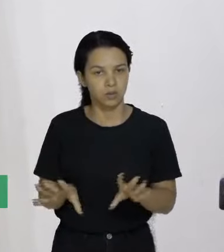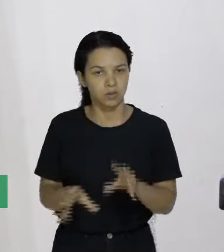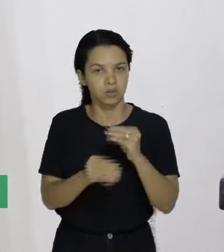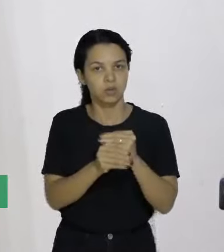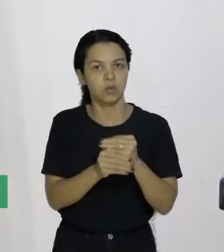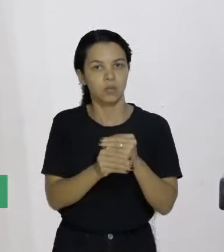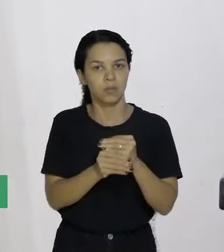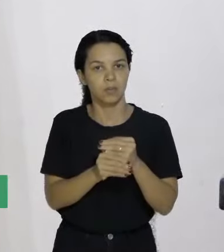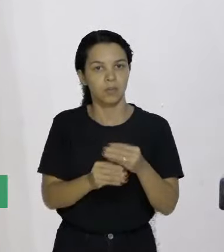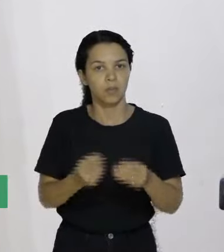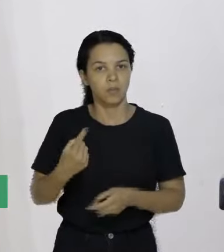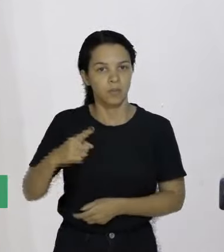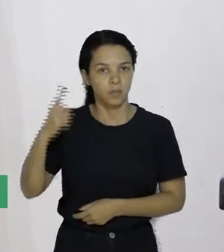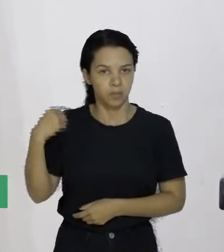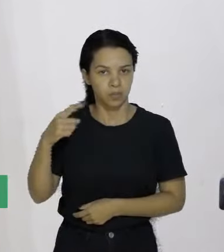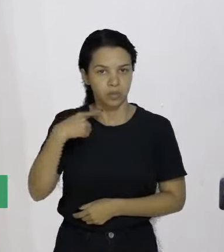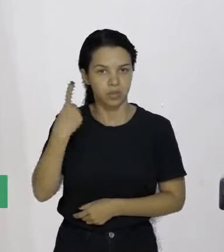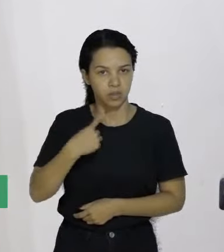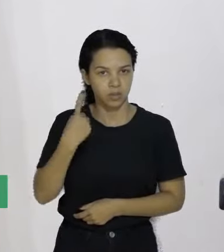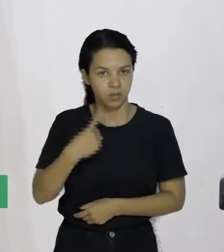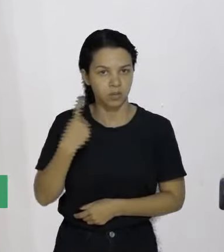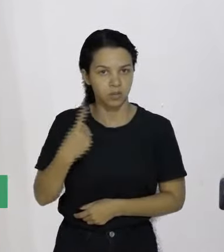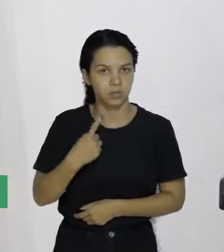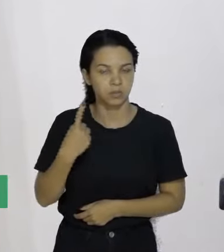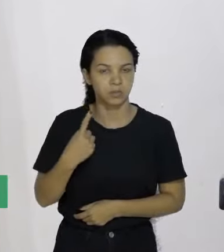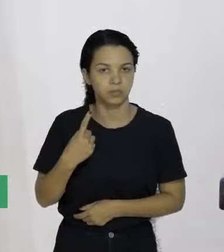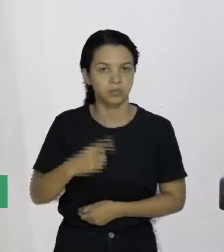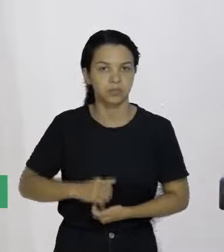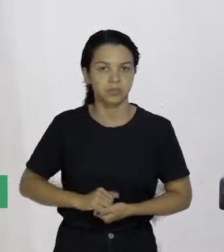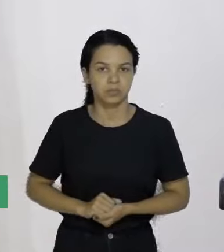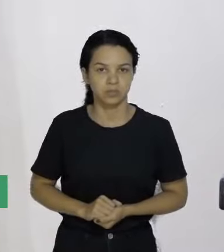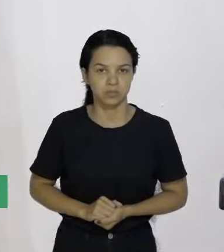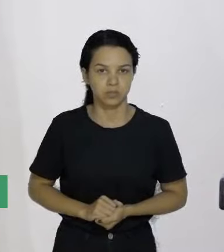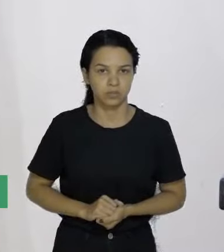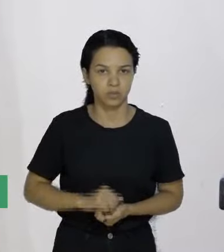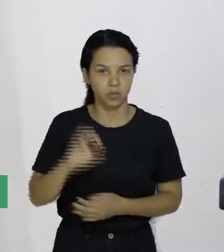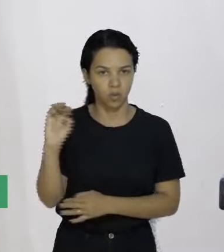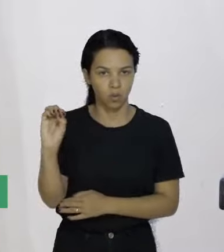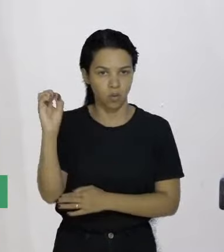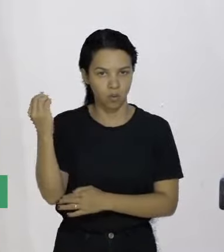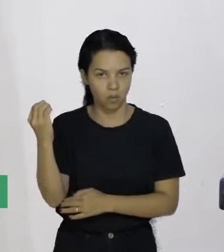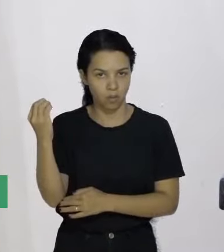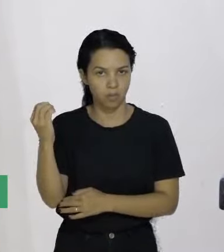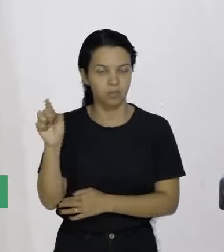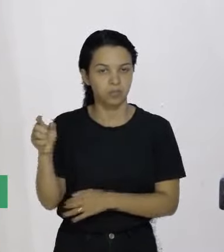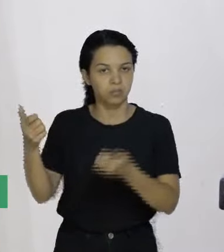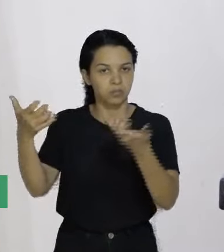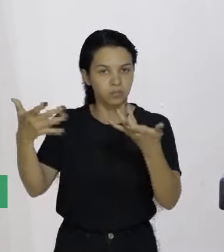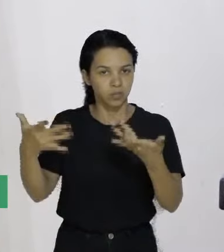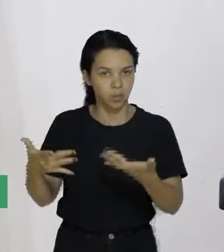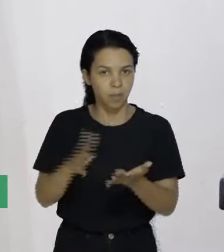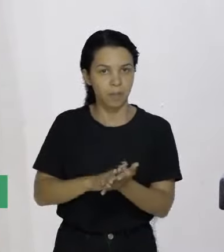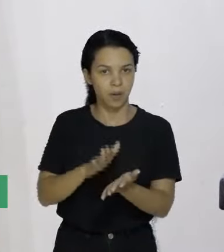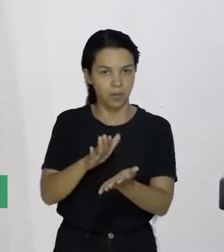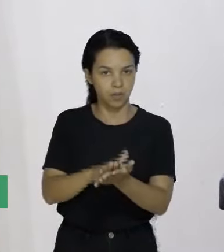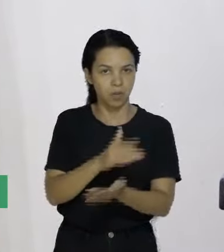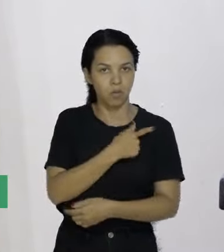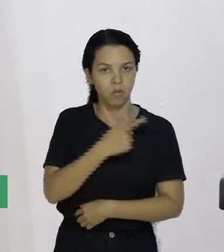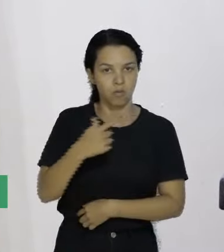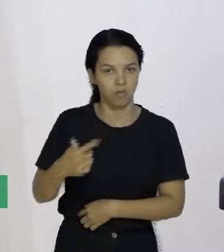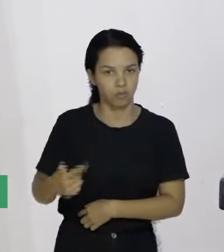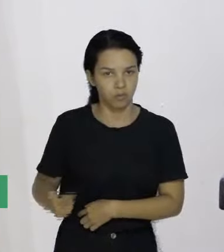ao que disse o nosso excelentíssimo Deputado Oscar gutos parabenizando ao governo e